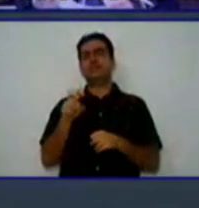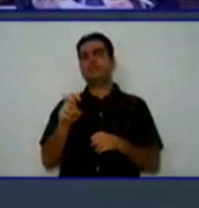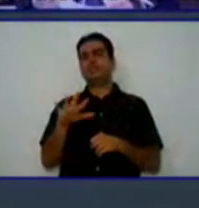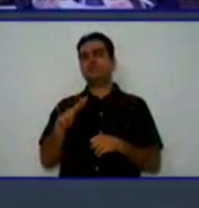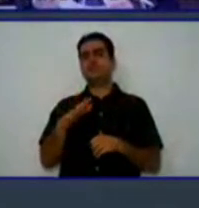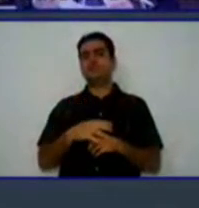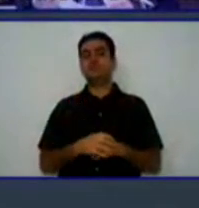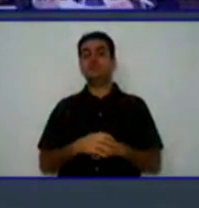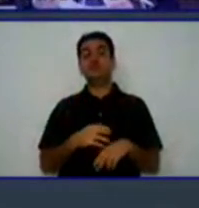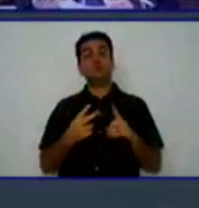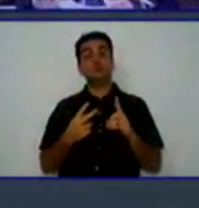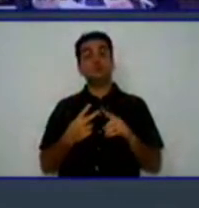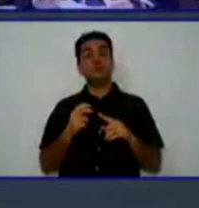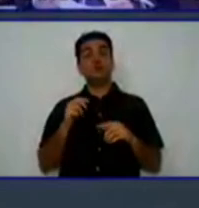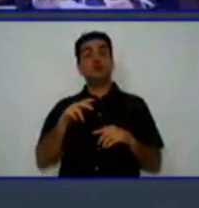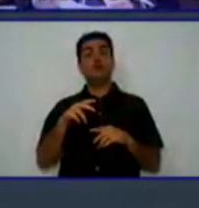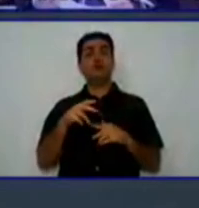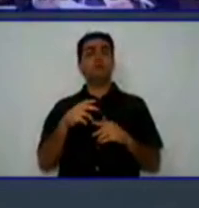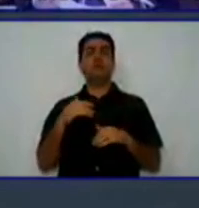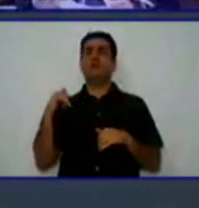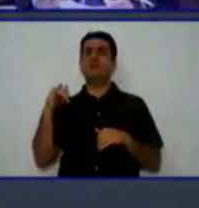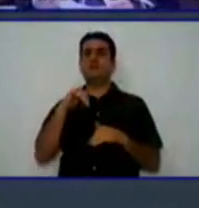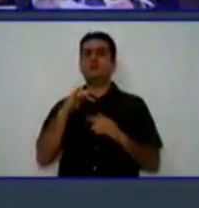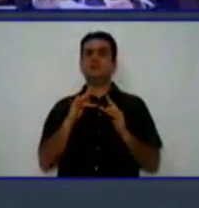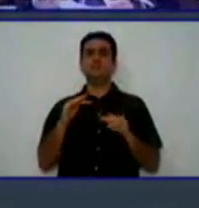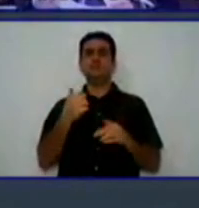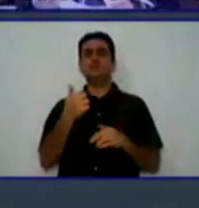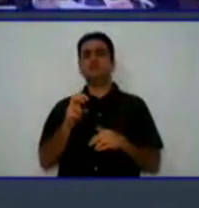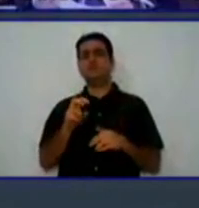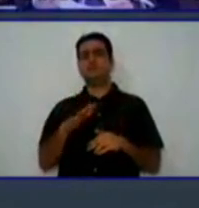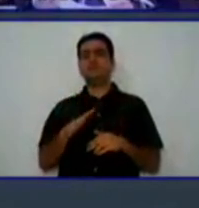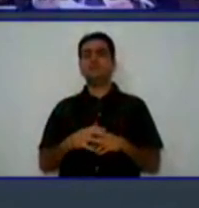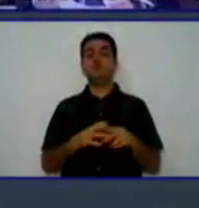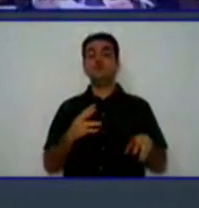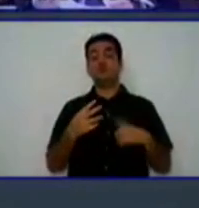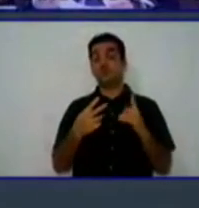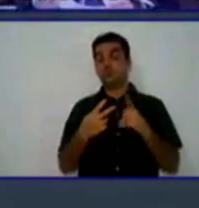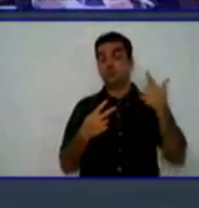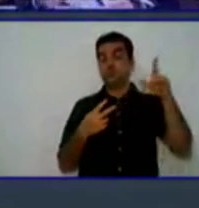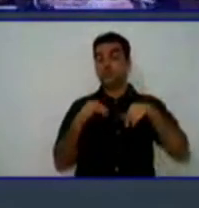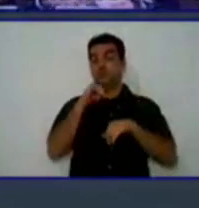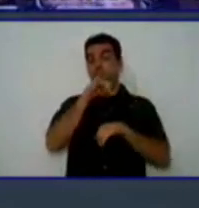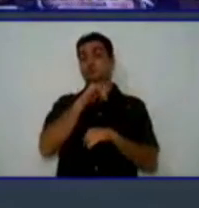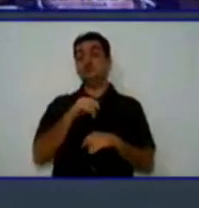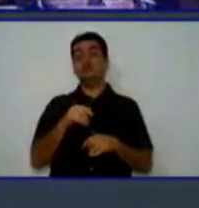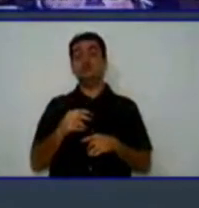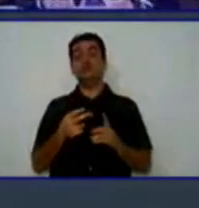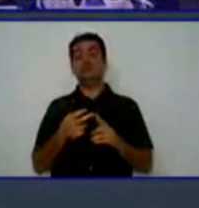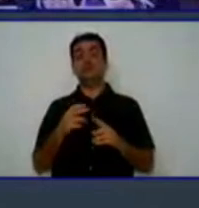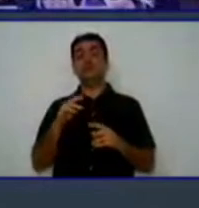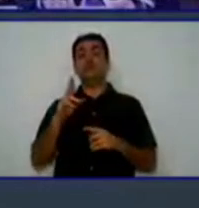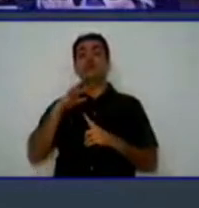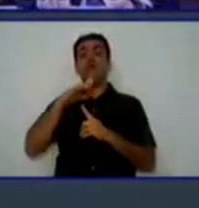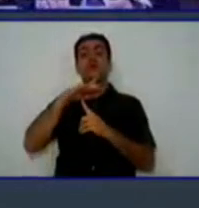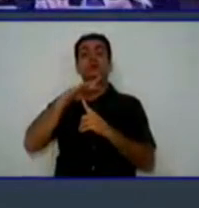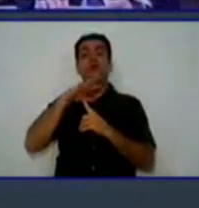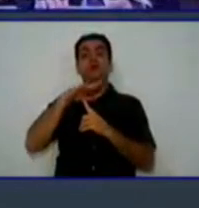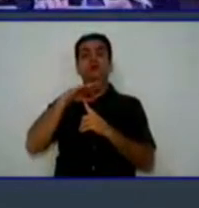primeira foi um monomotor no início de 2015 e a segunda foi um helicóptero no final